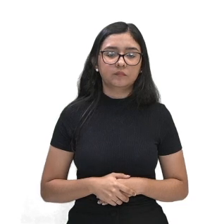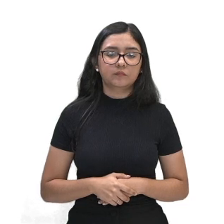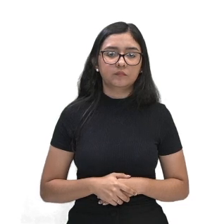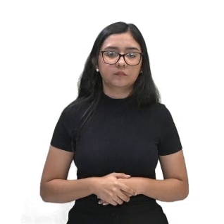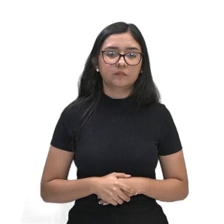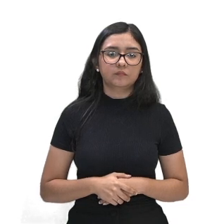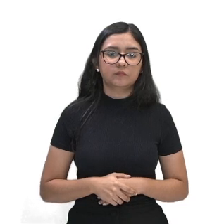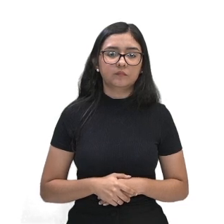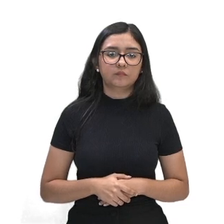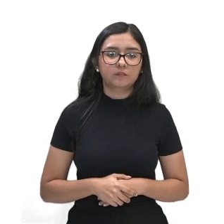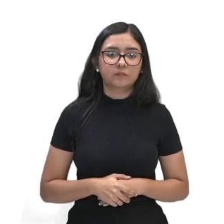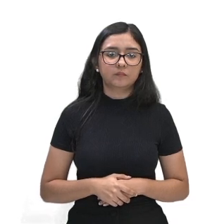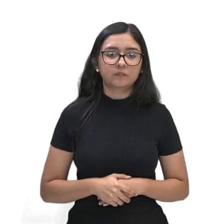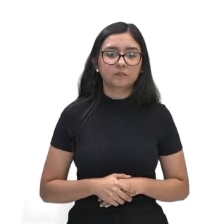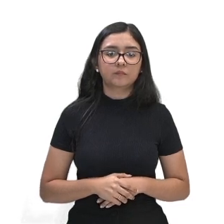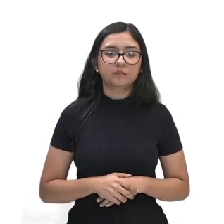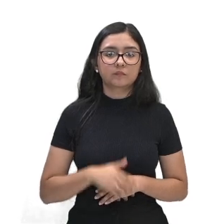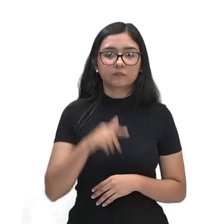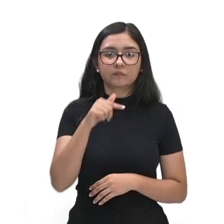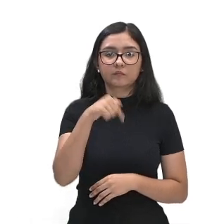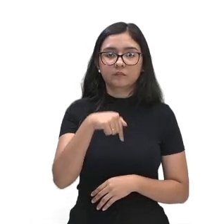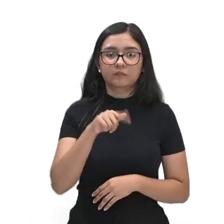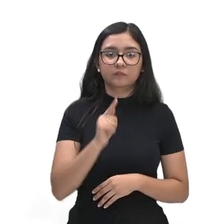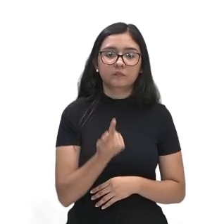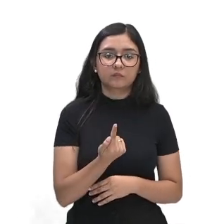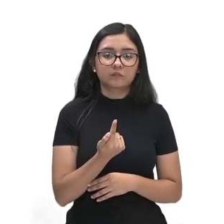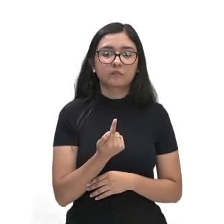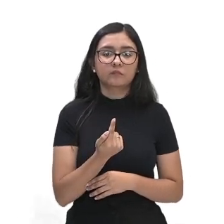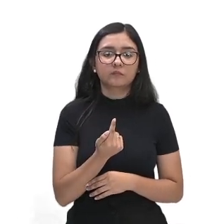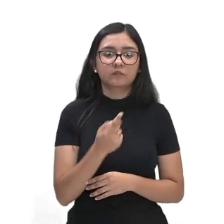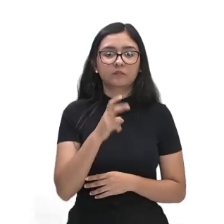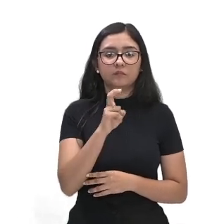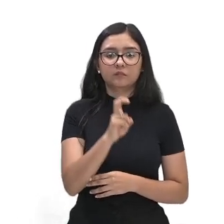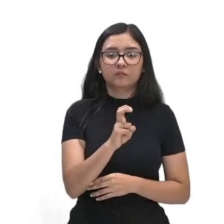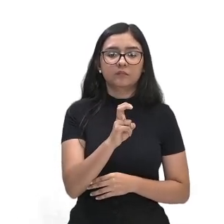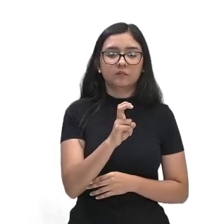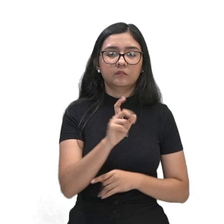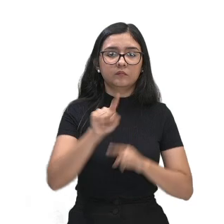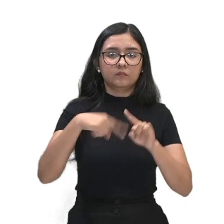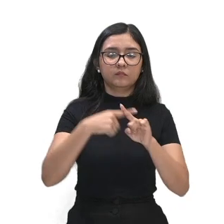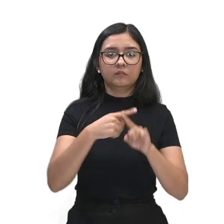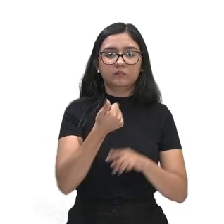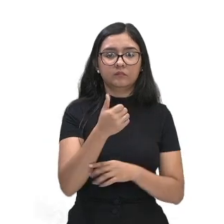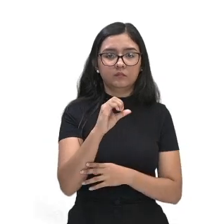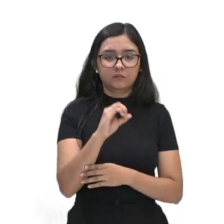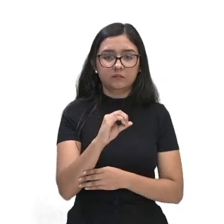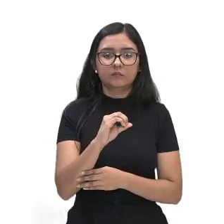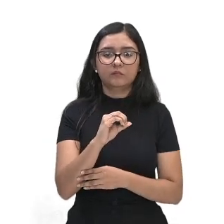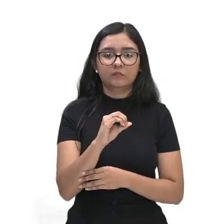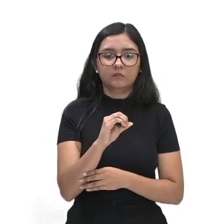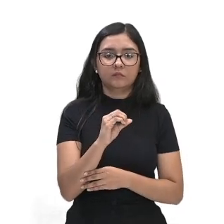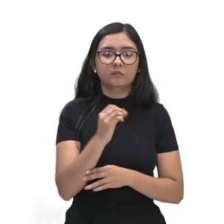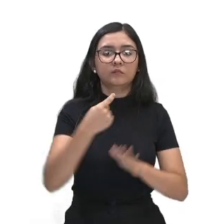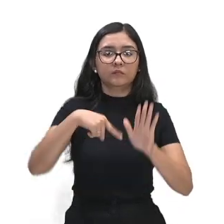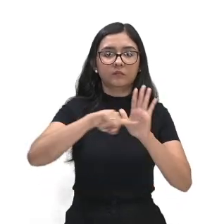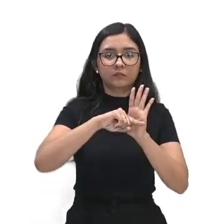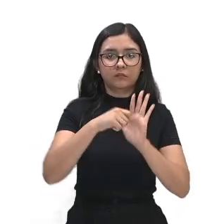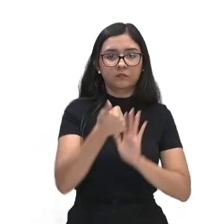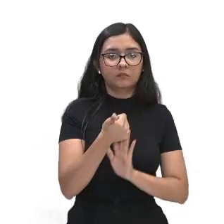Então, Q1, 5 vezes 10 a menos 12,